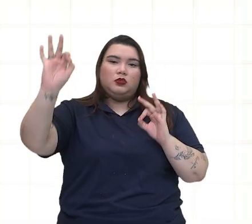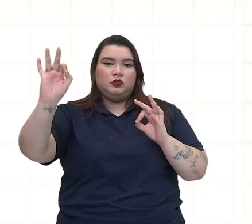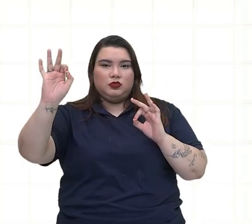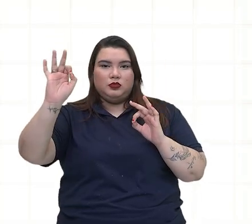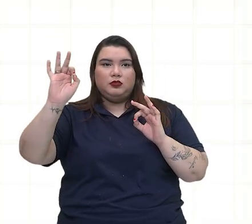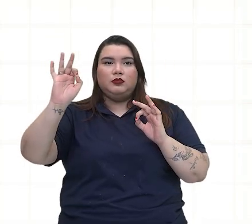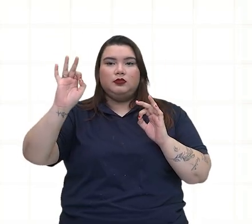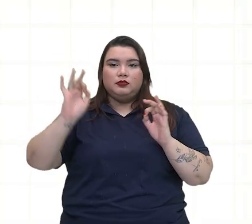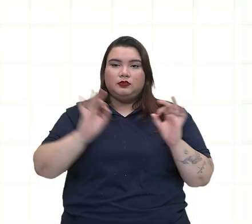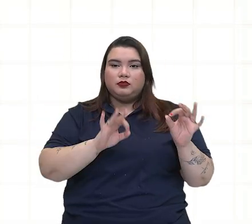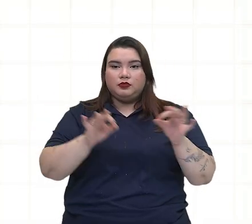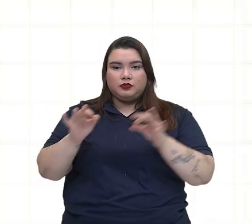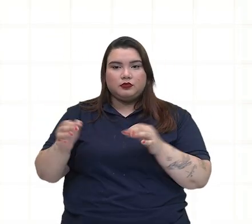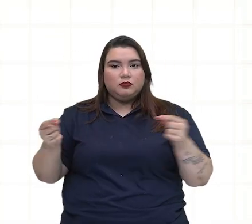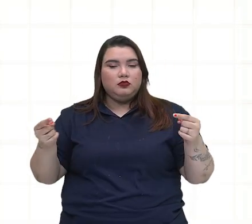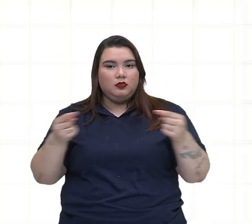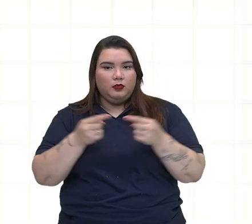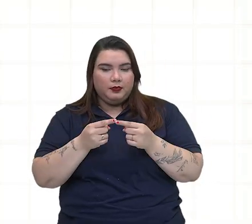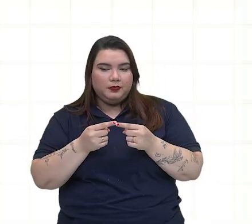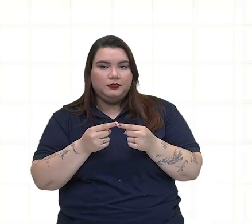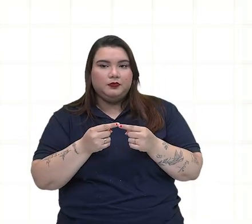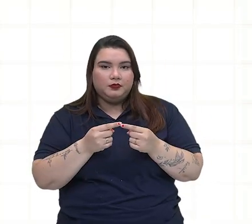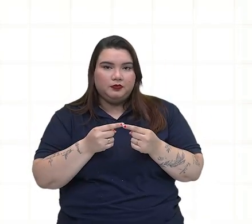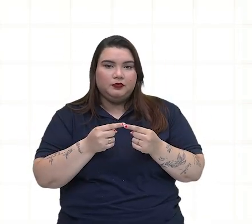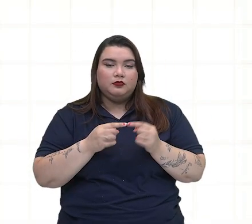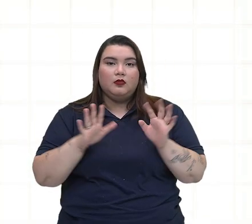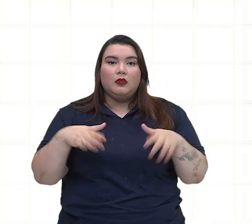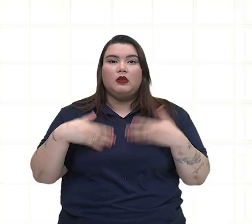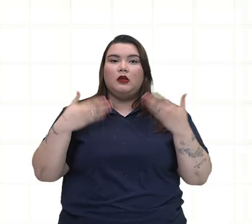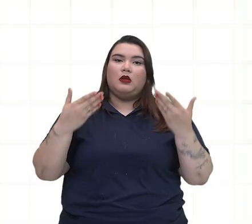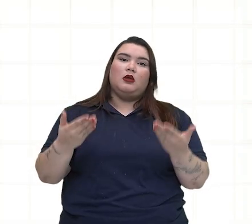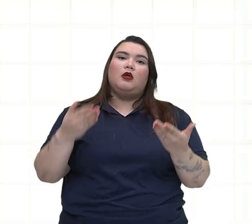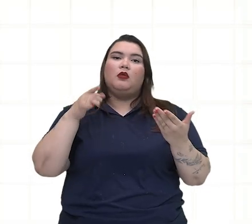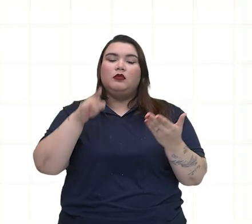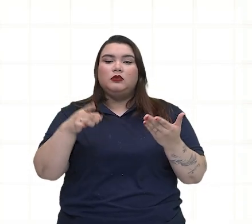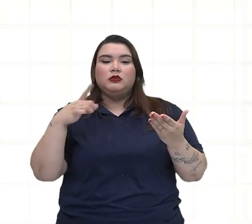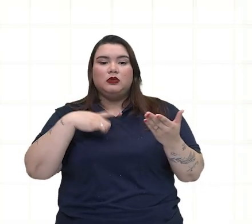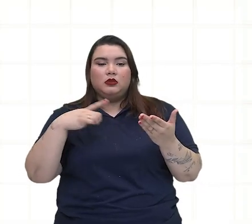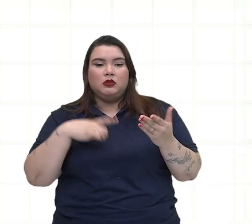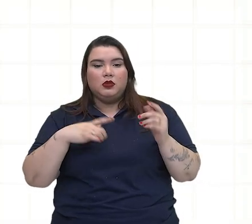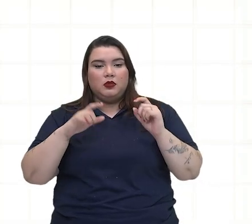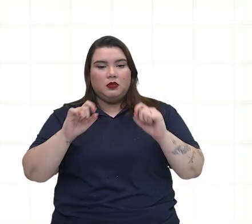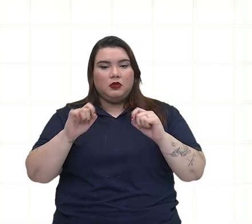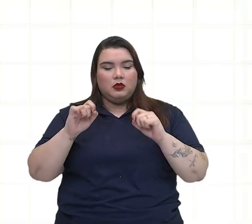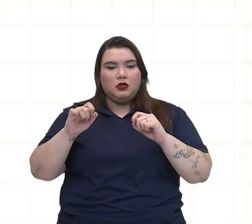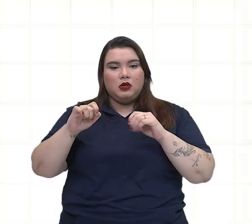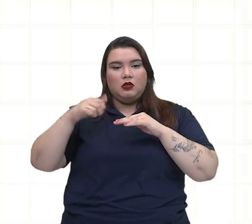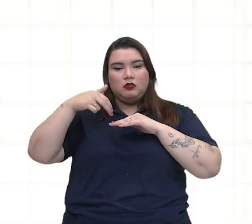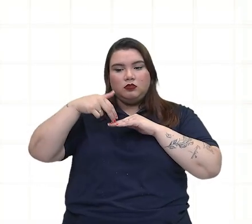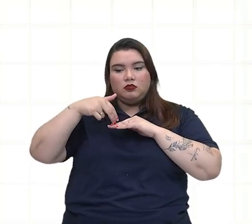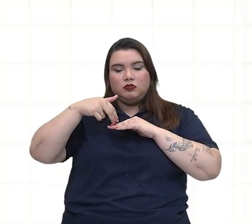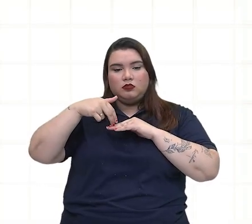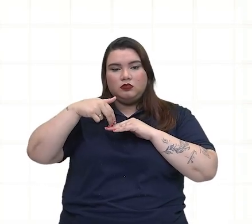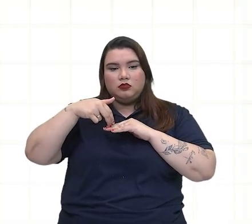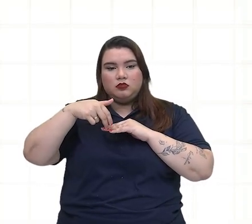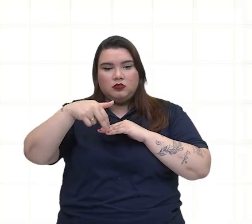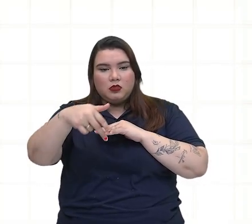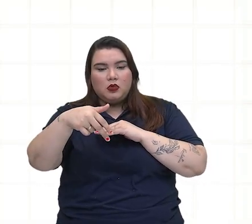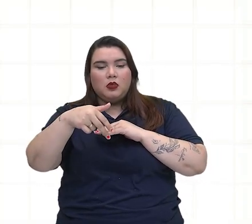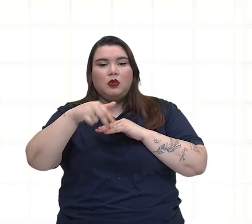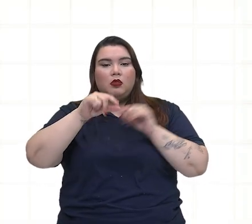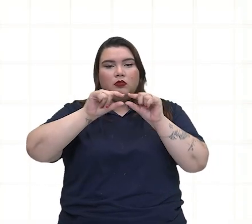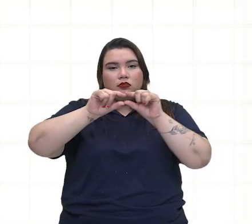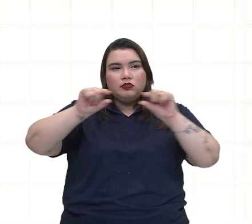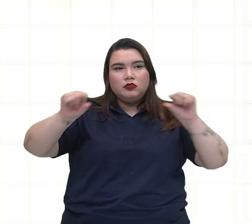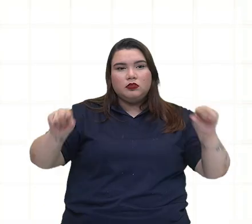seu tamanho na direção diagonal. E aí é só você descer em direção ao